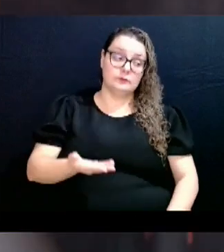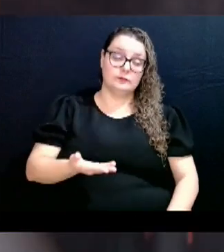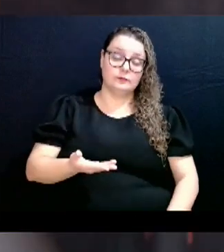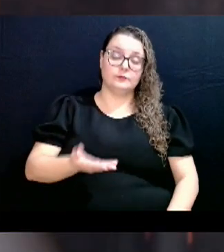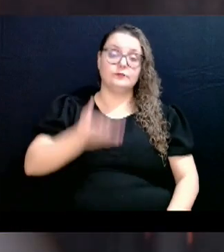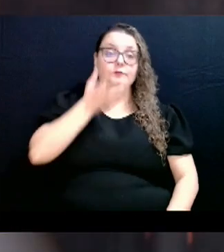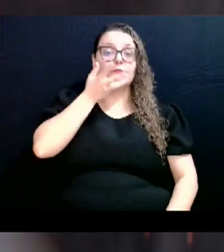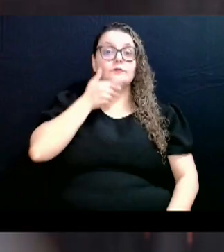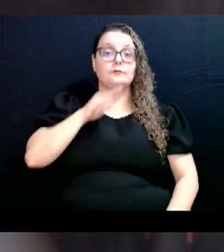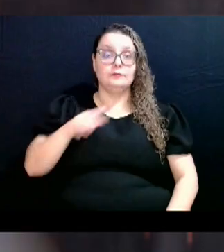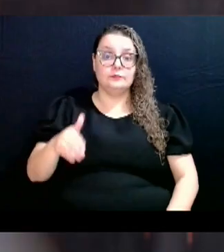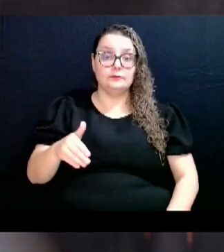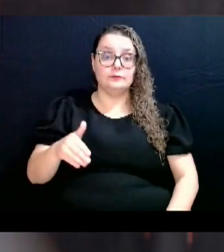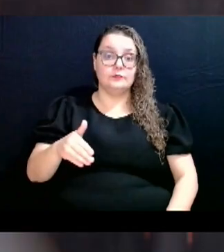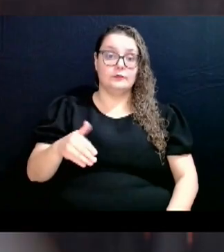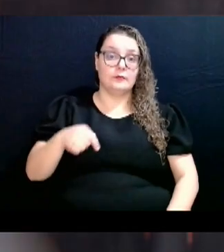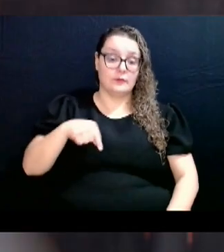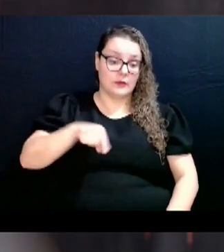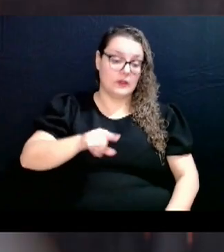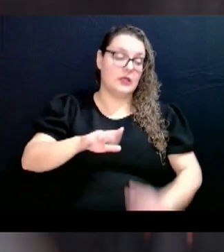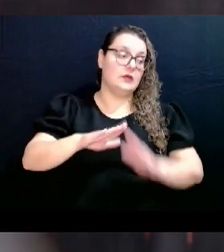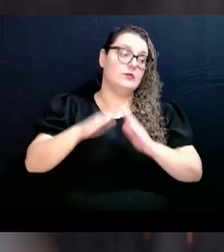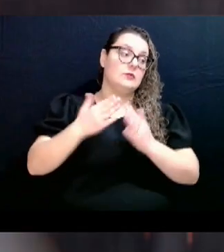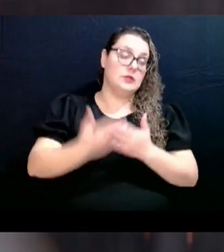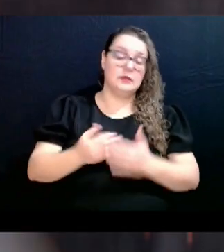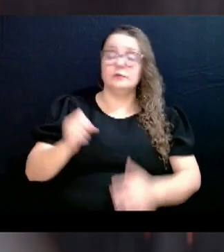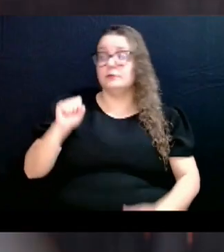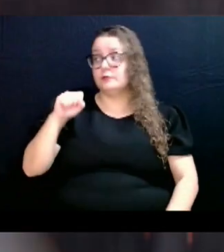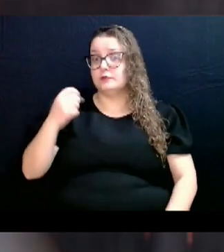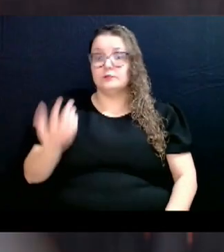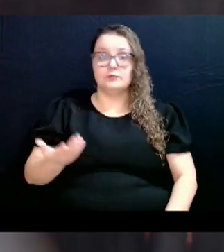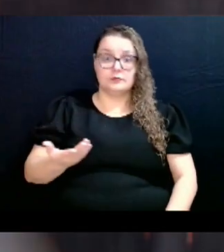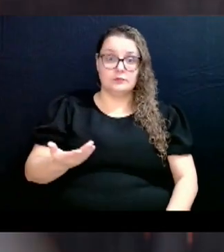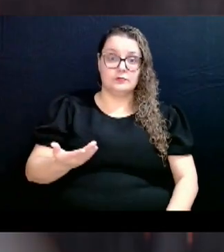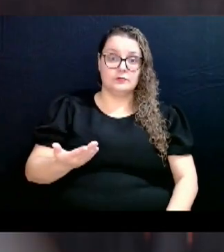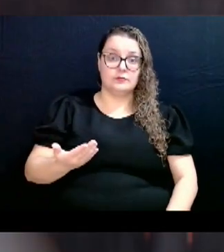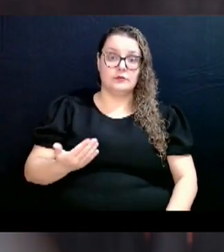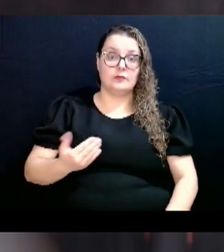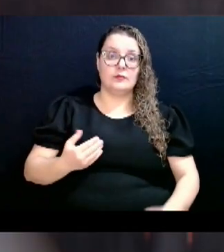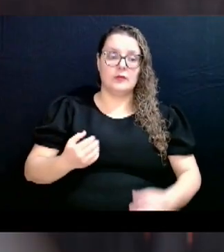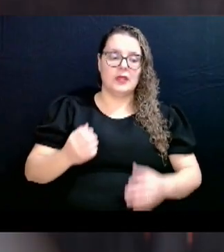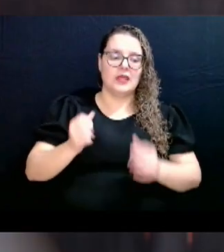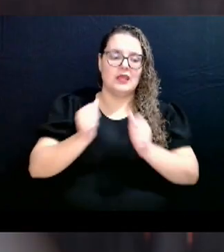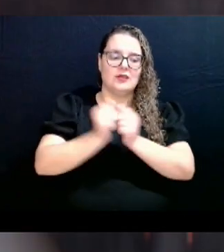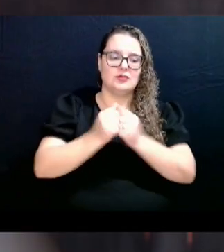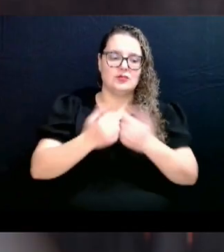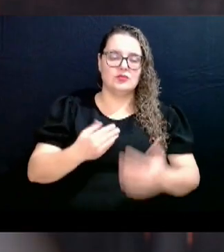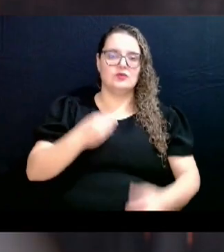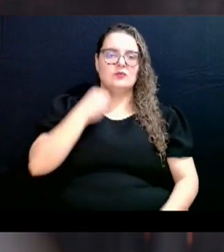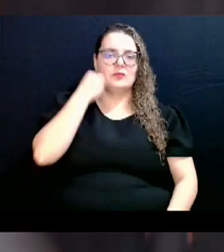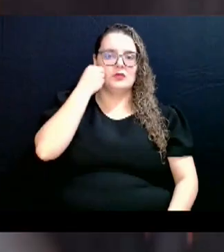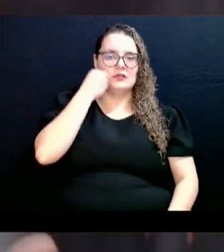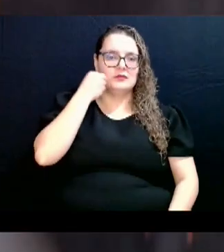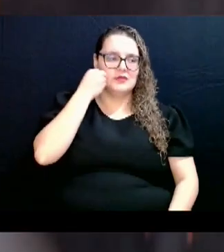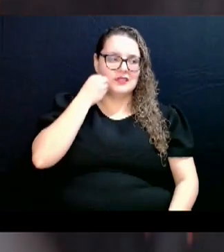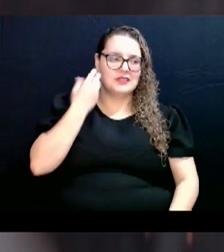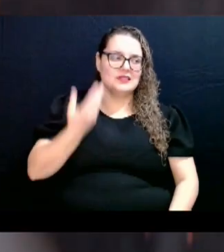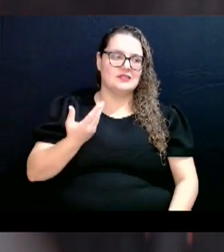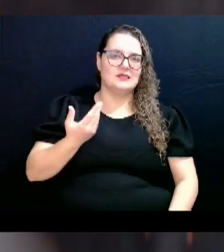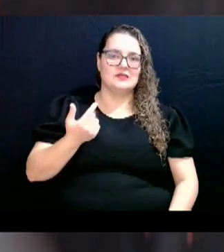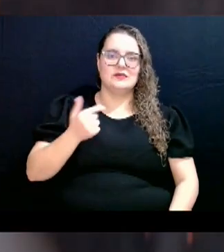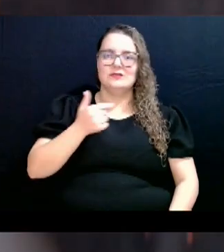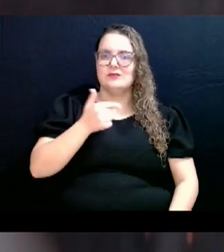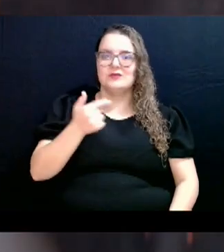a pouco vai para a escola e ela já está levando consigo uma bagagem que ela, muitas das vezes, não tem nem noção,